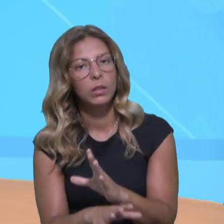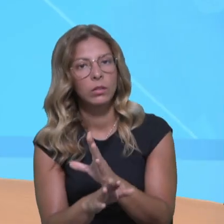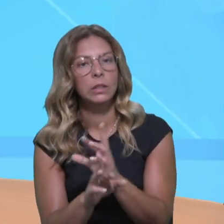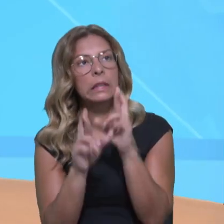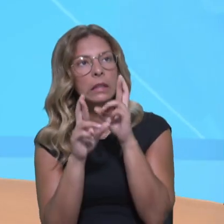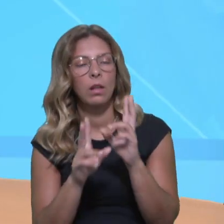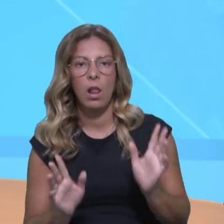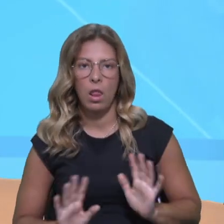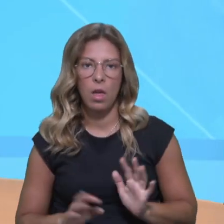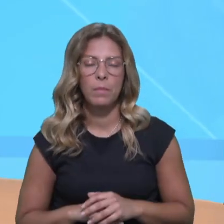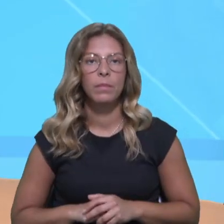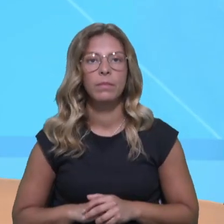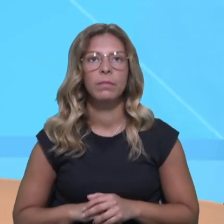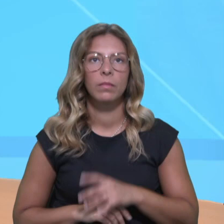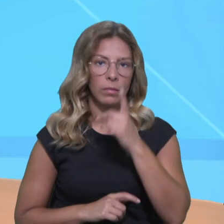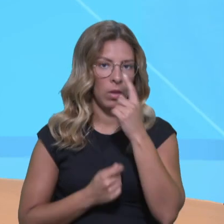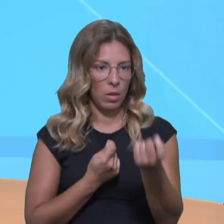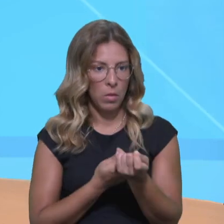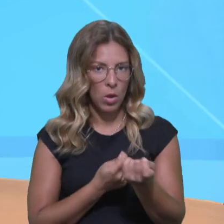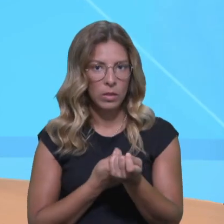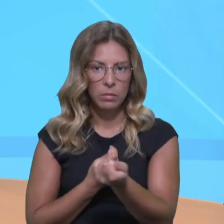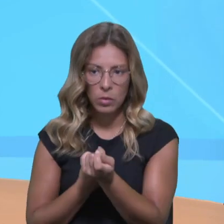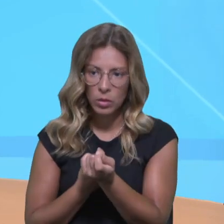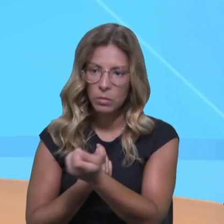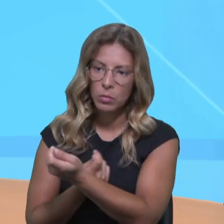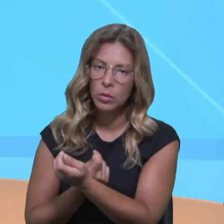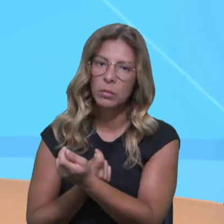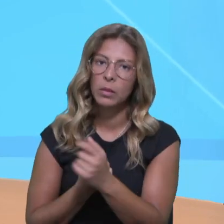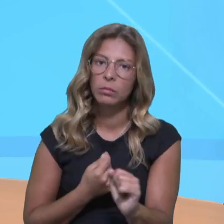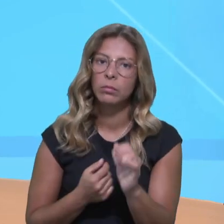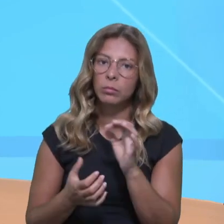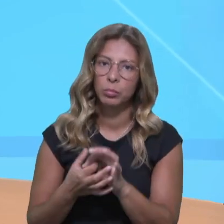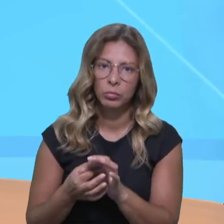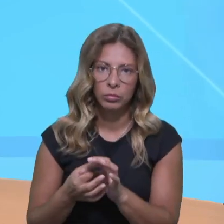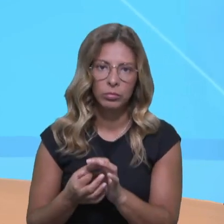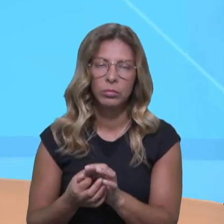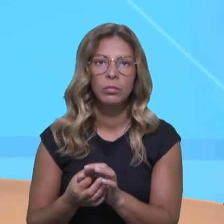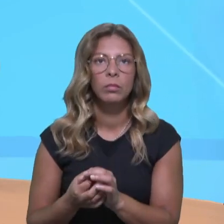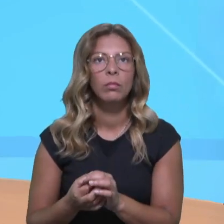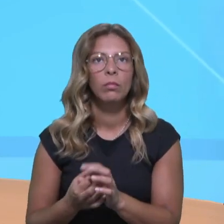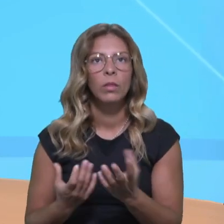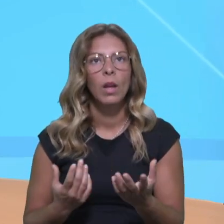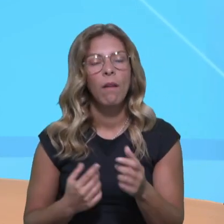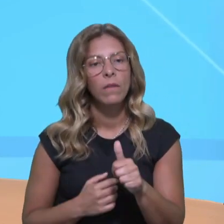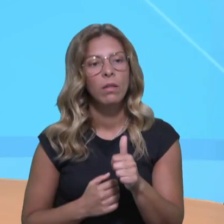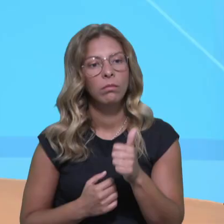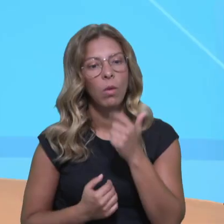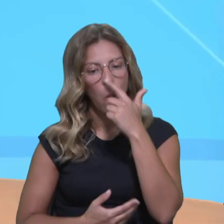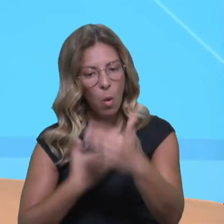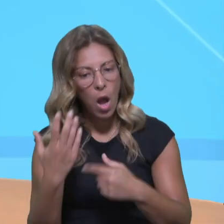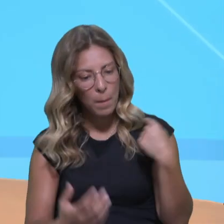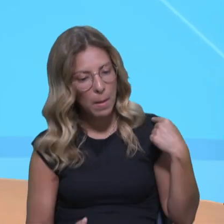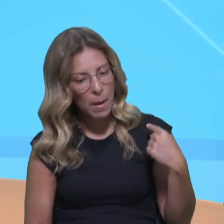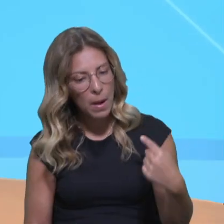forma, aproxima a dimensão espiritual com a dimensão... diríamos, com o nosso cotidiano, esta oração do Pai